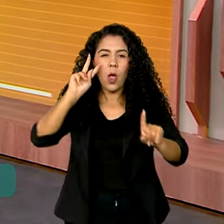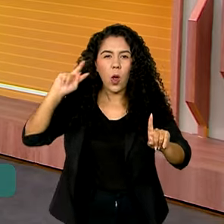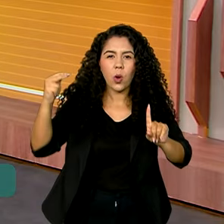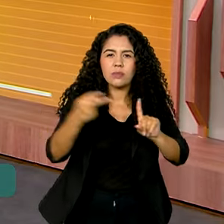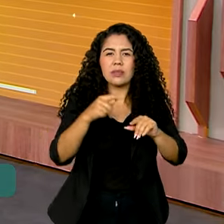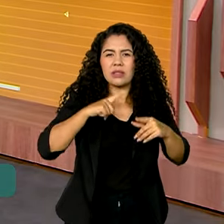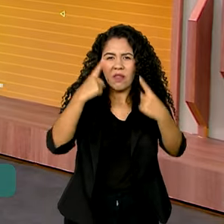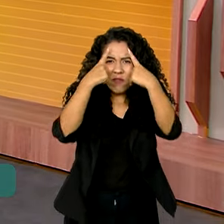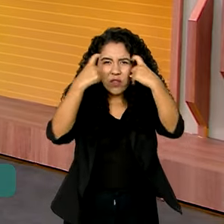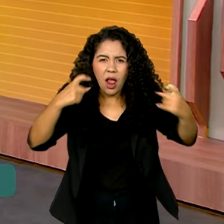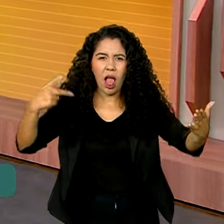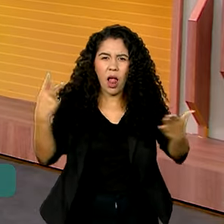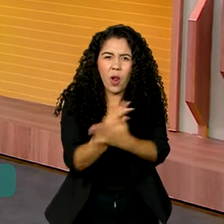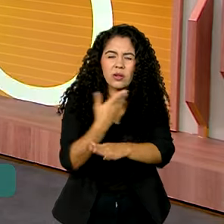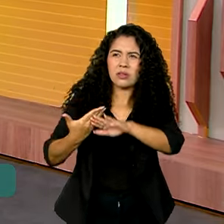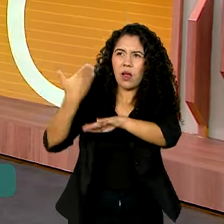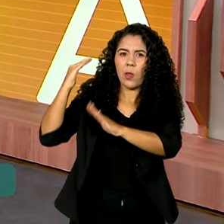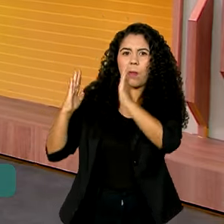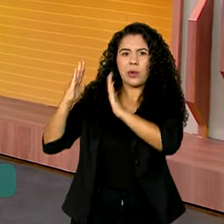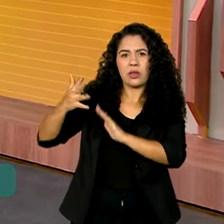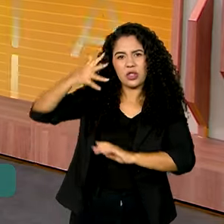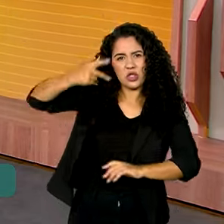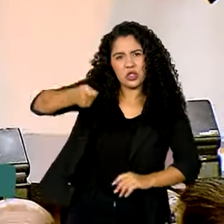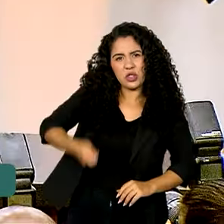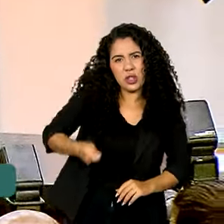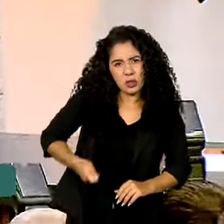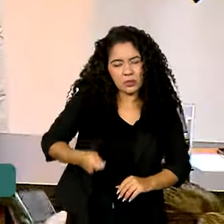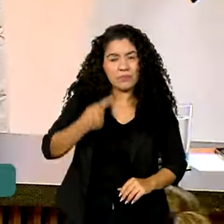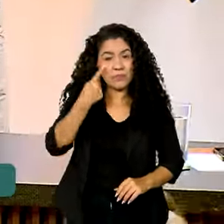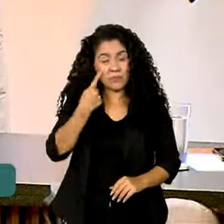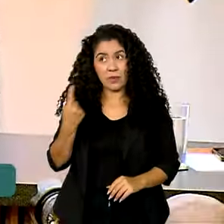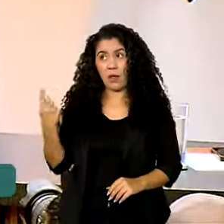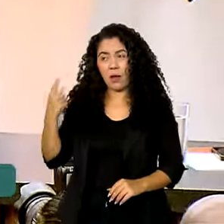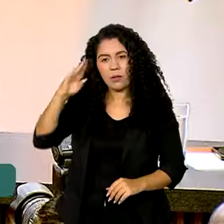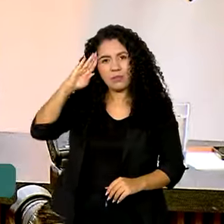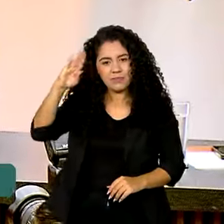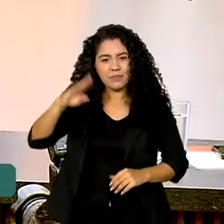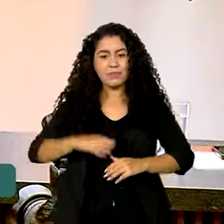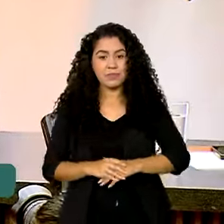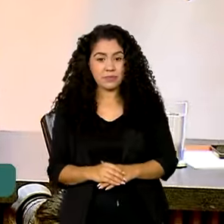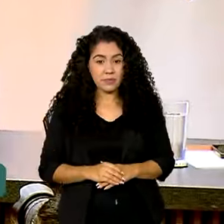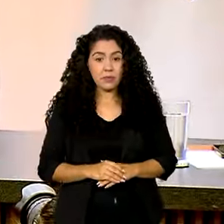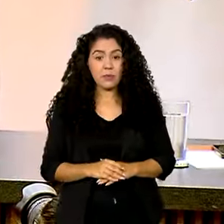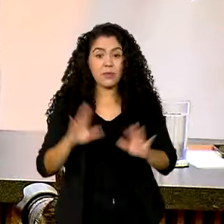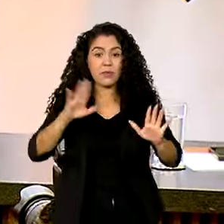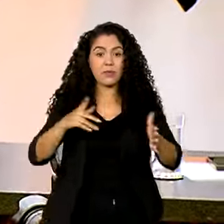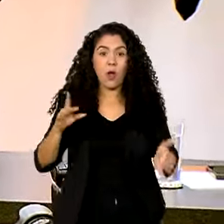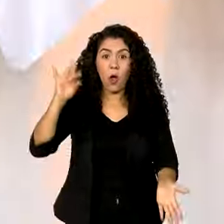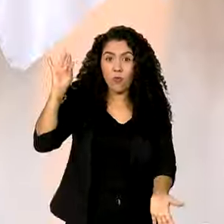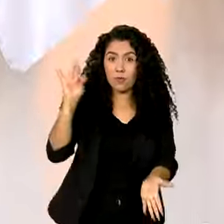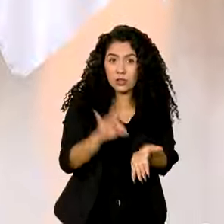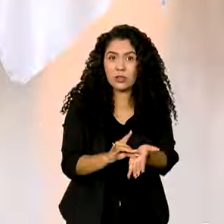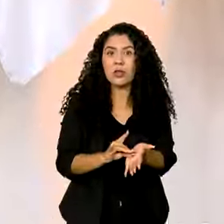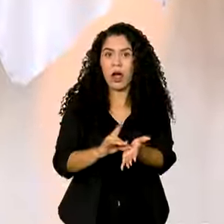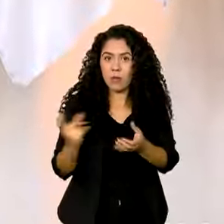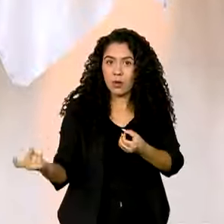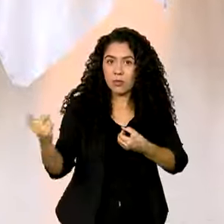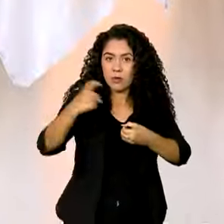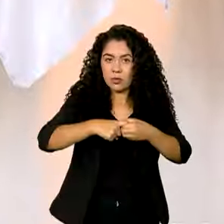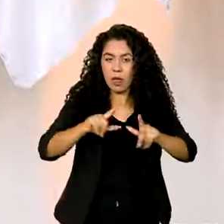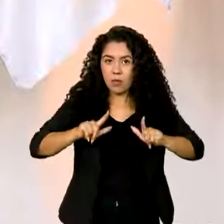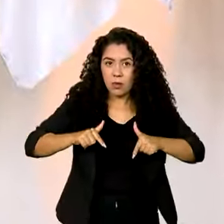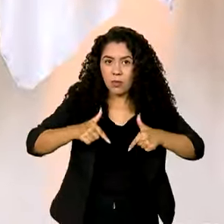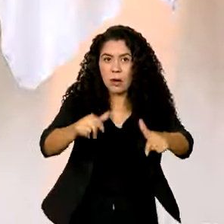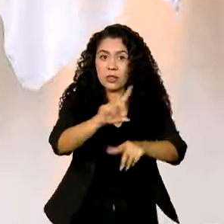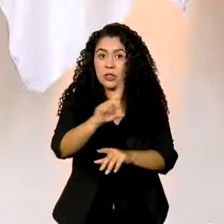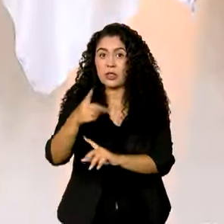violações cometidas durante a ditadura militar. A data escolhida para a retomada oficial dos trabalhos, 30